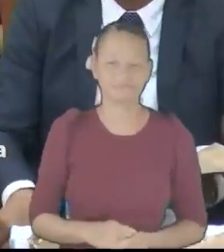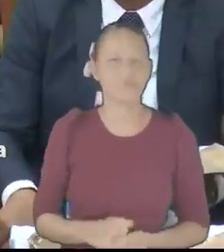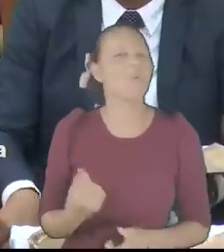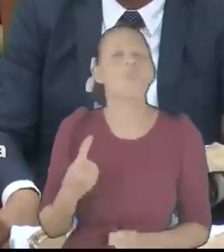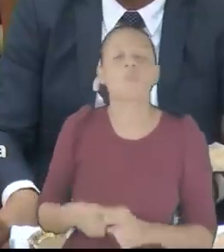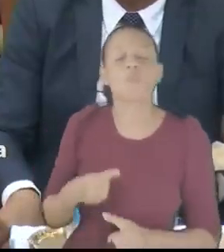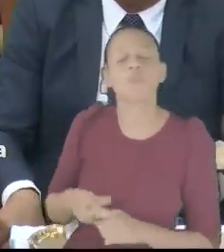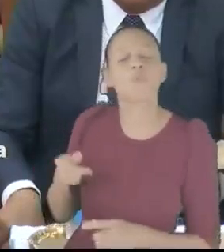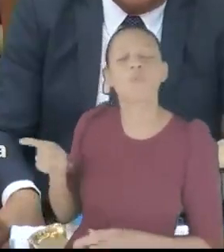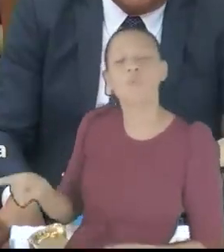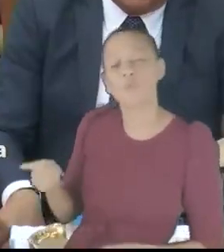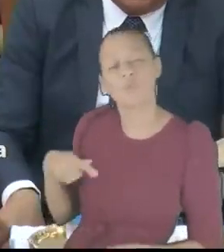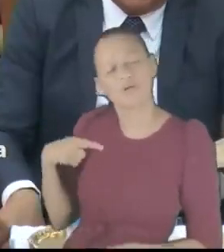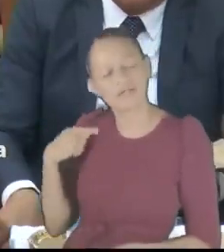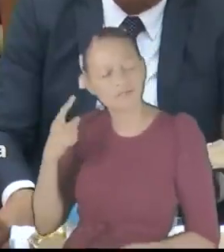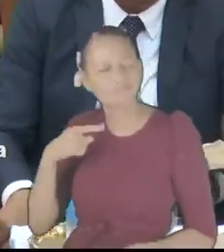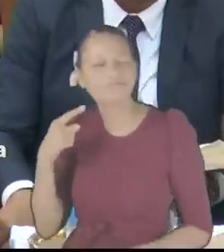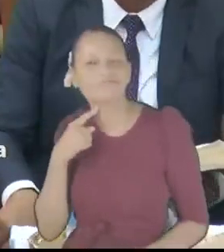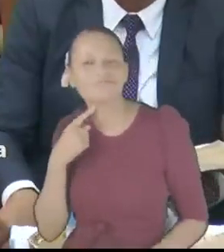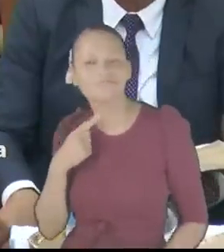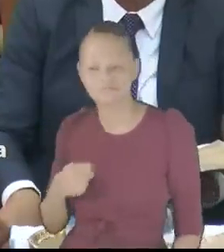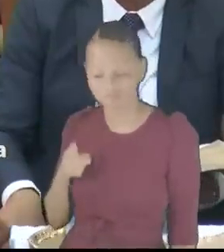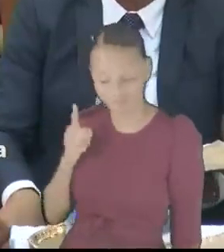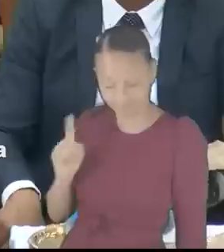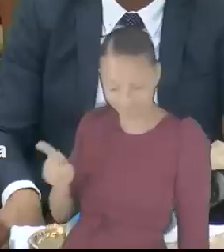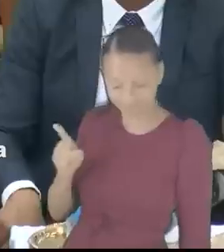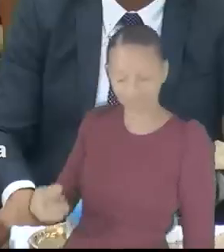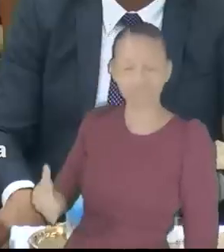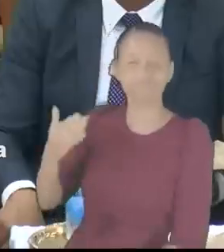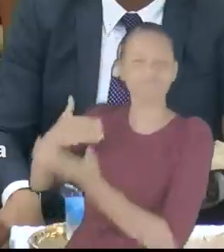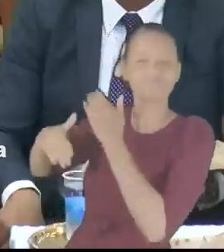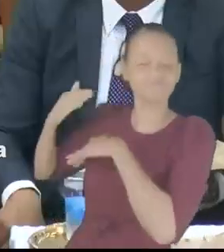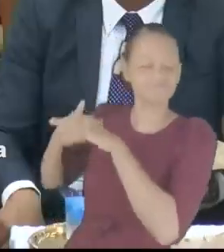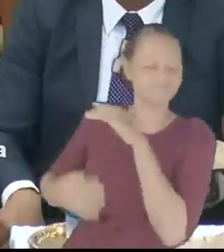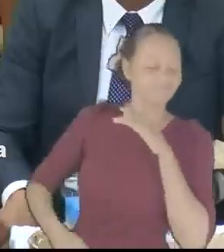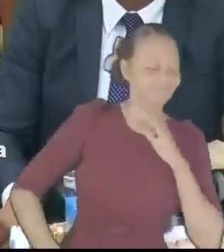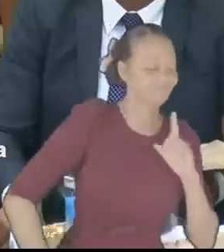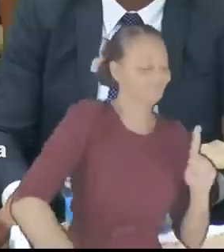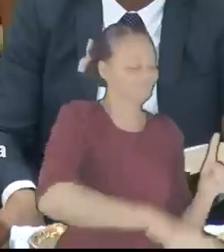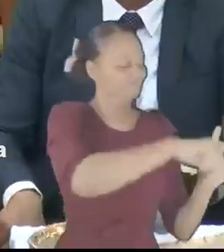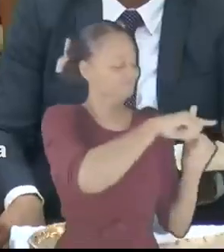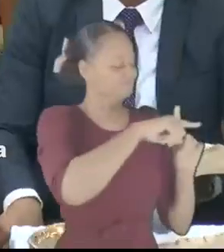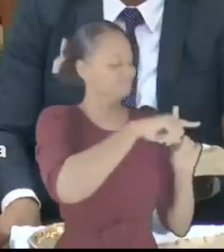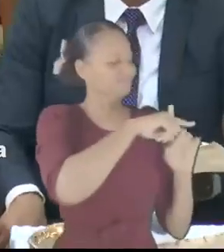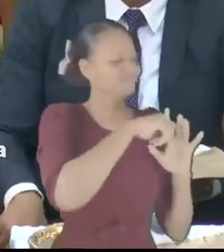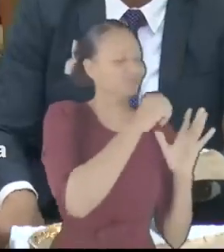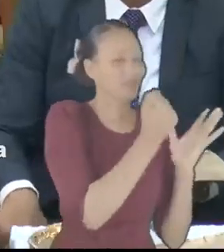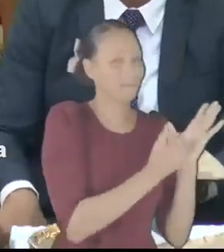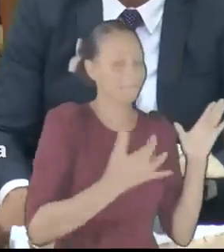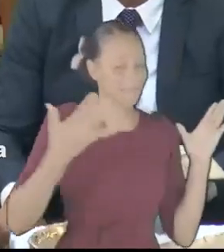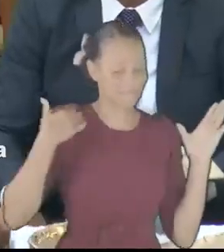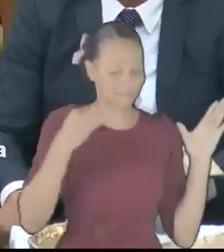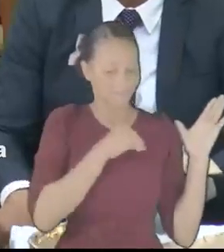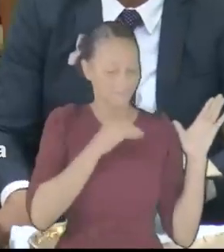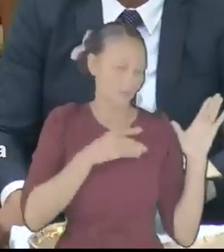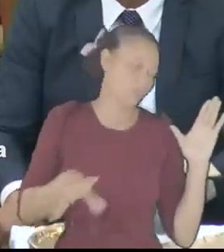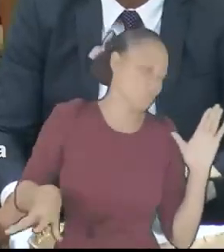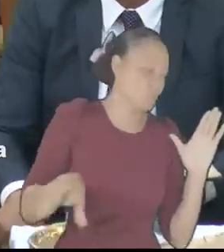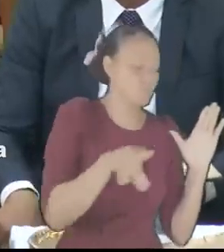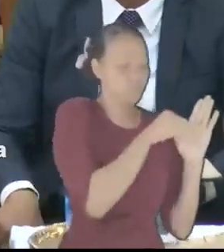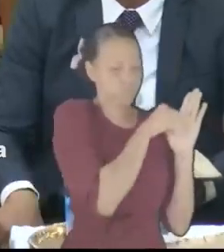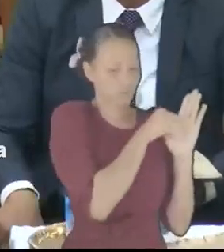Por que ele é o nosso advogado? Porque lá na cruz ele carregou os pecados passados, ele carregou os